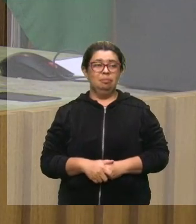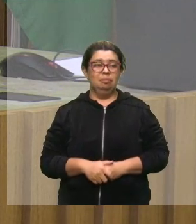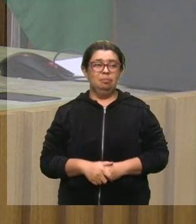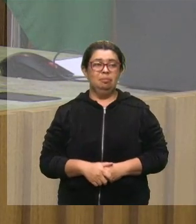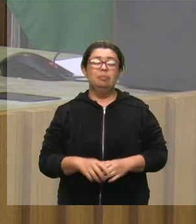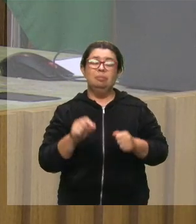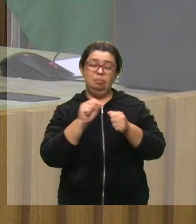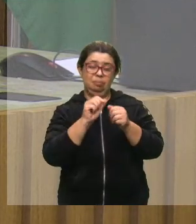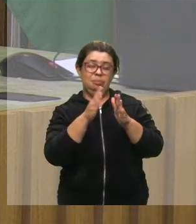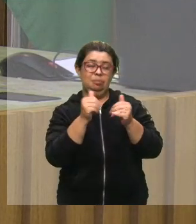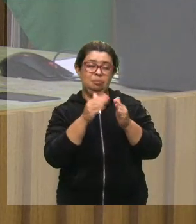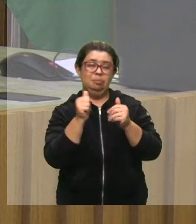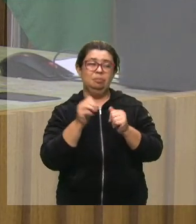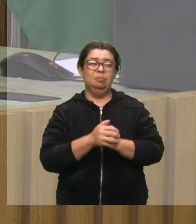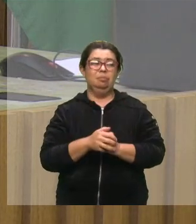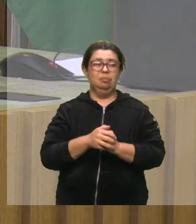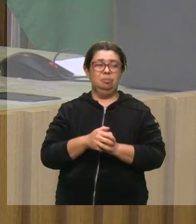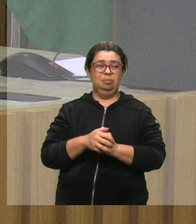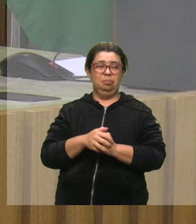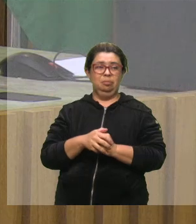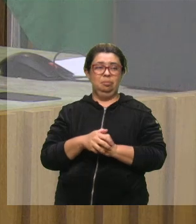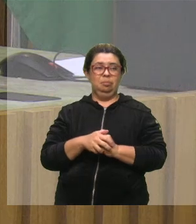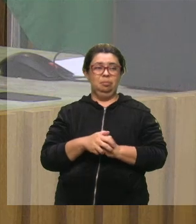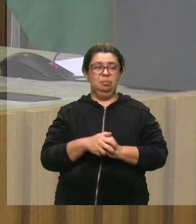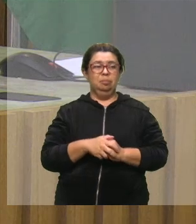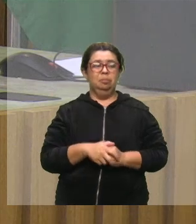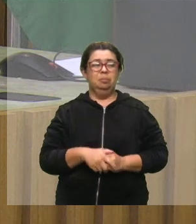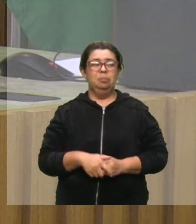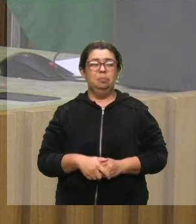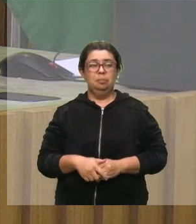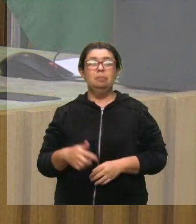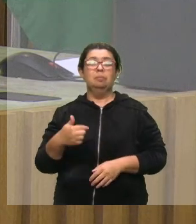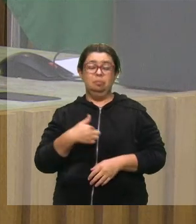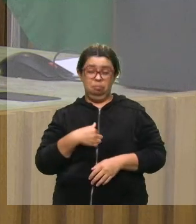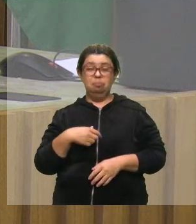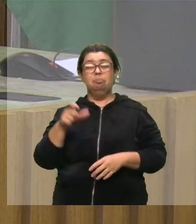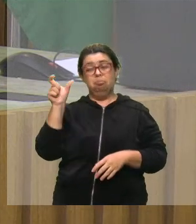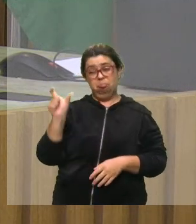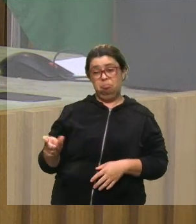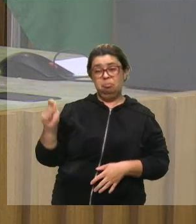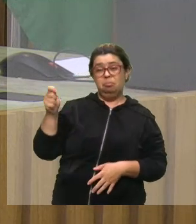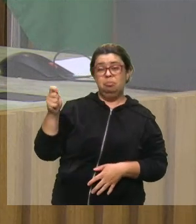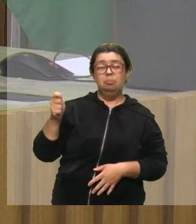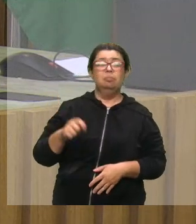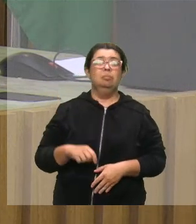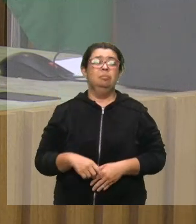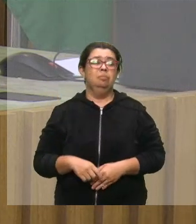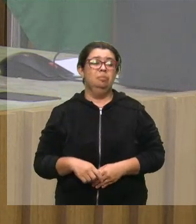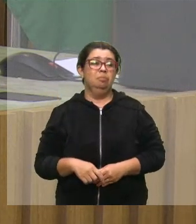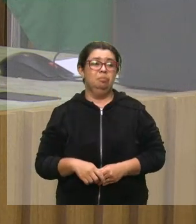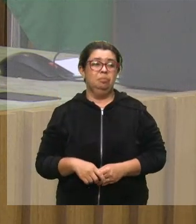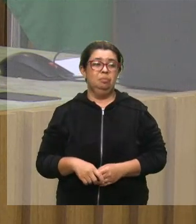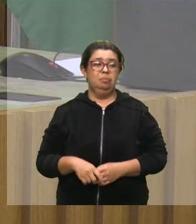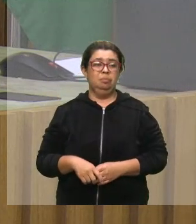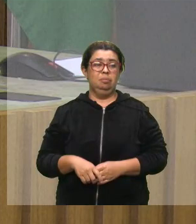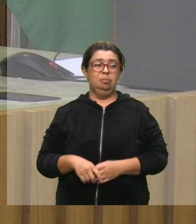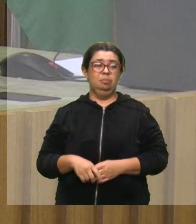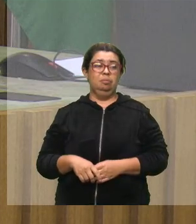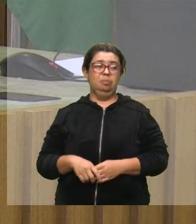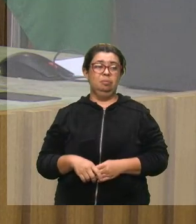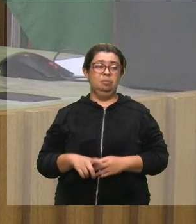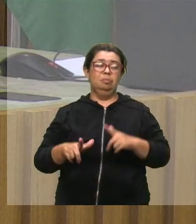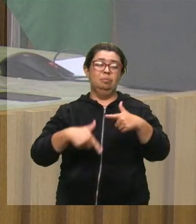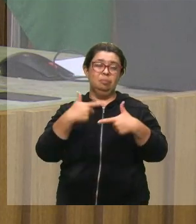fazer esse pedido para vocês aí, nossos futuros governantes, como a Cisense também, eu ia fazer esse pedido para vocês verem, para depois